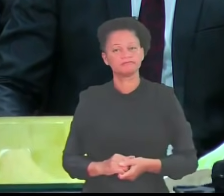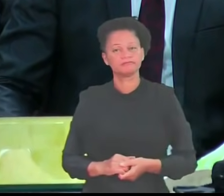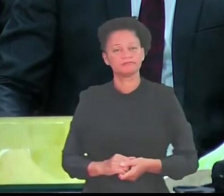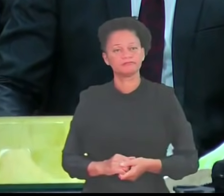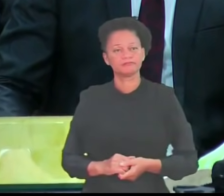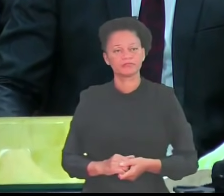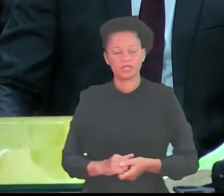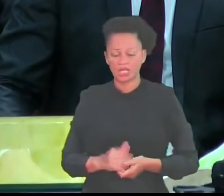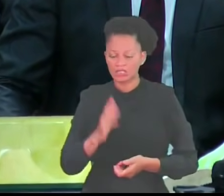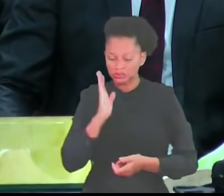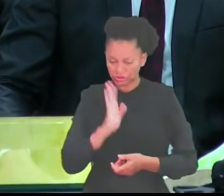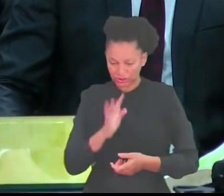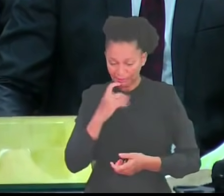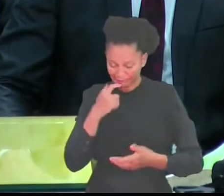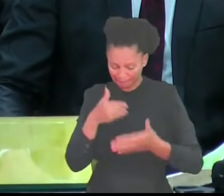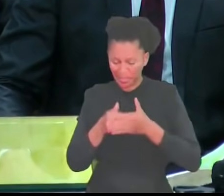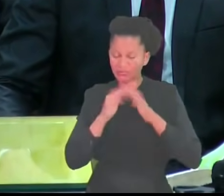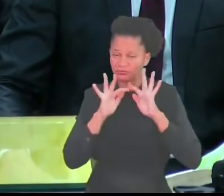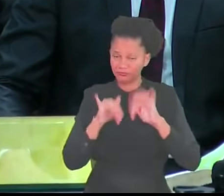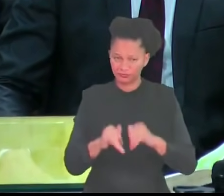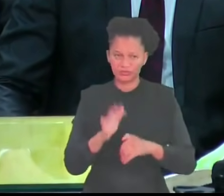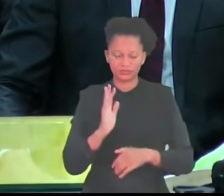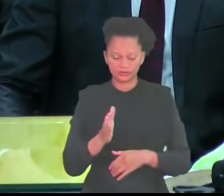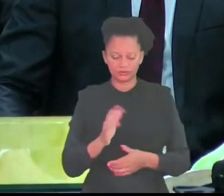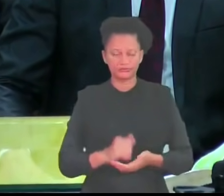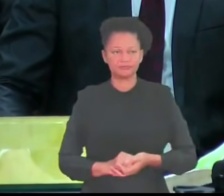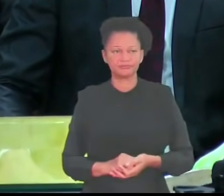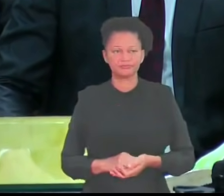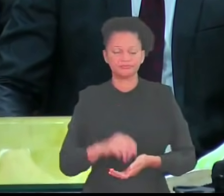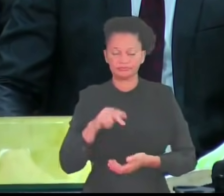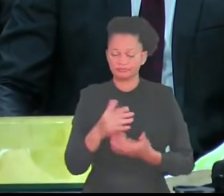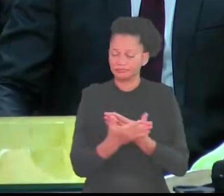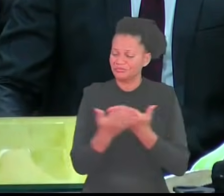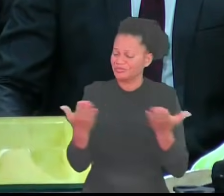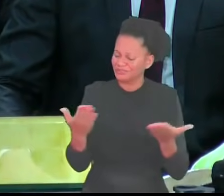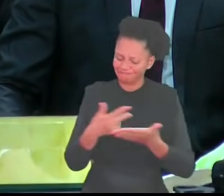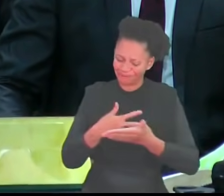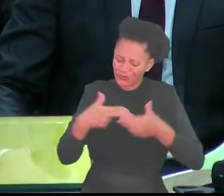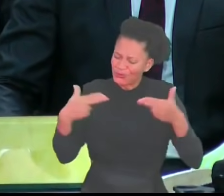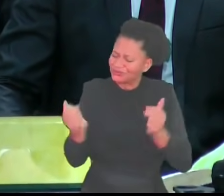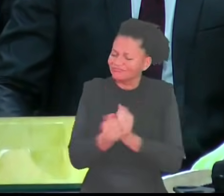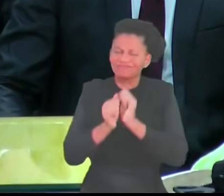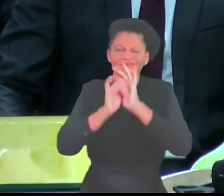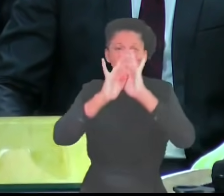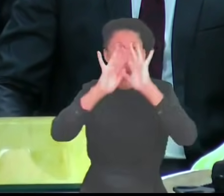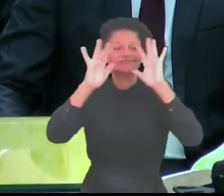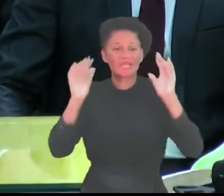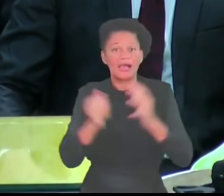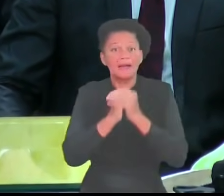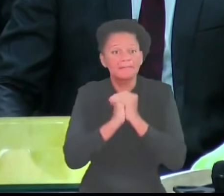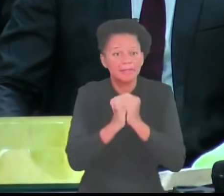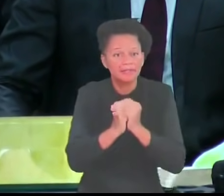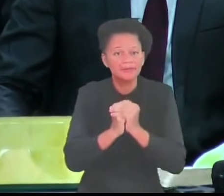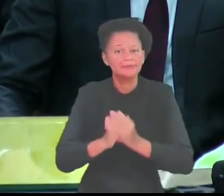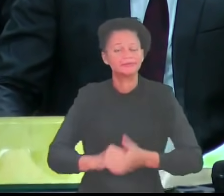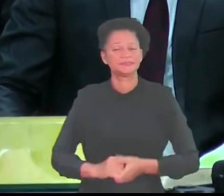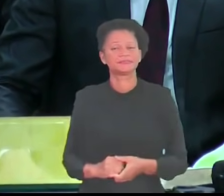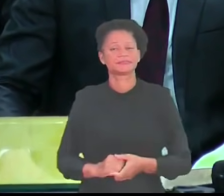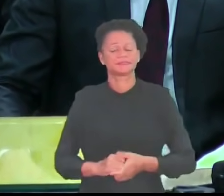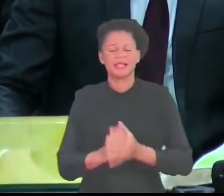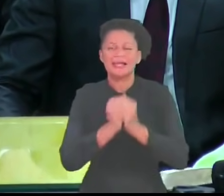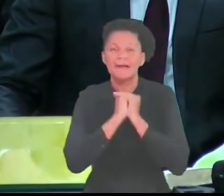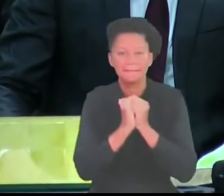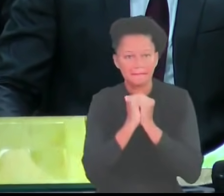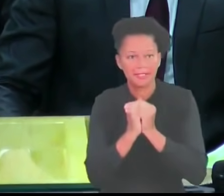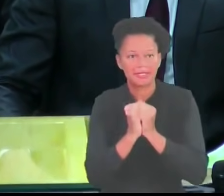Eu já vou encerrar daqui a pouco. Oh, irmão, que coisa gloriosa. Glória. Amém. Amém.